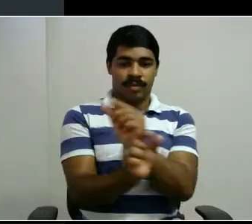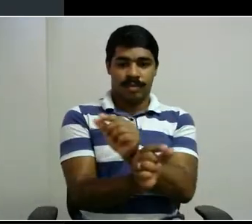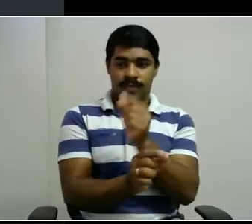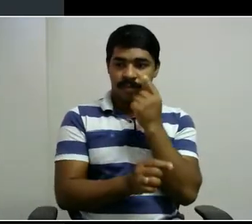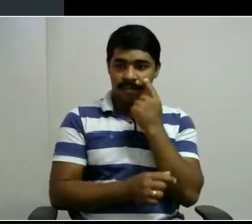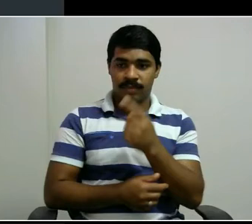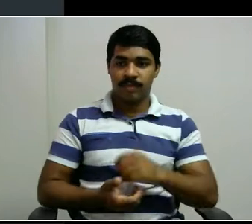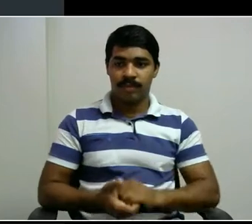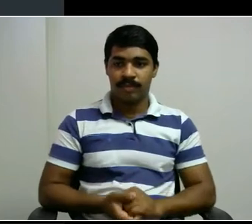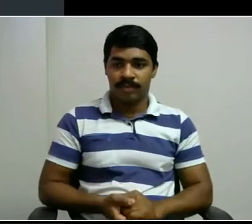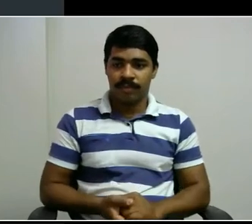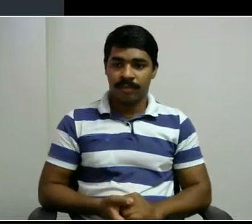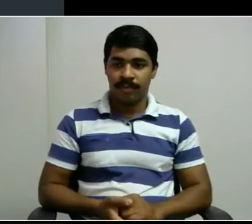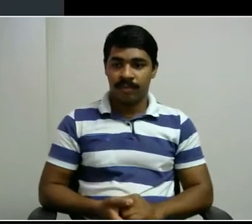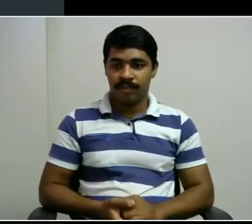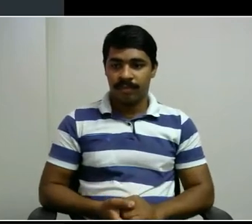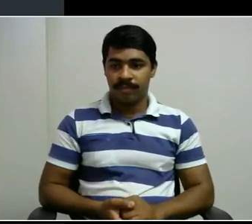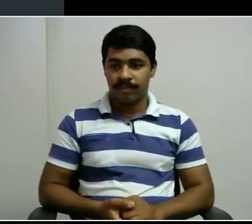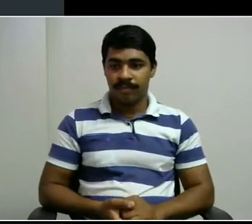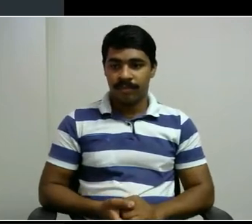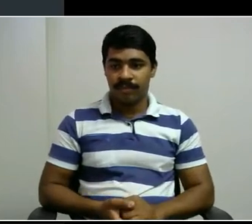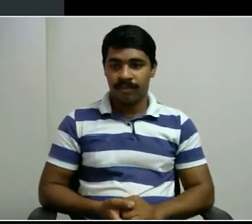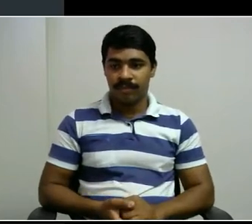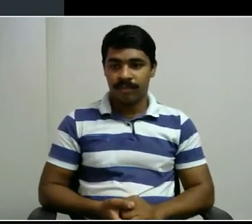X igual a menos 6 sobre 3.